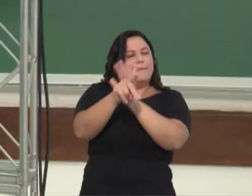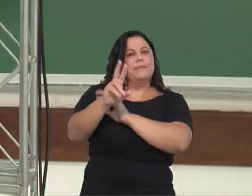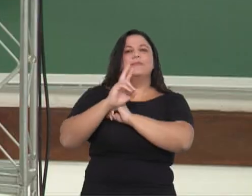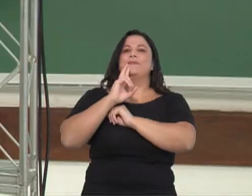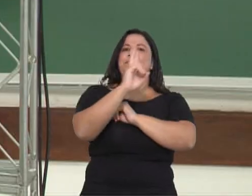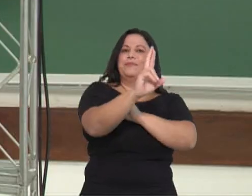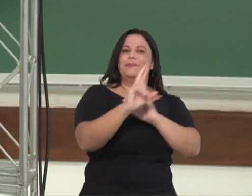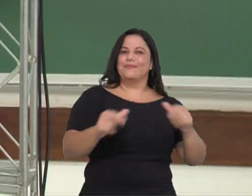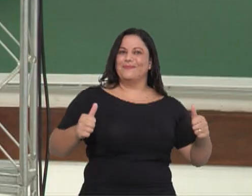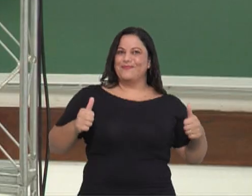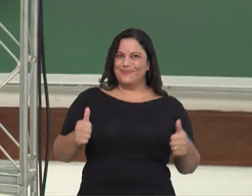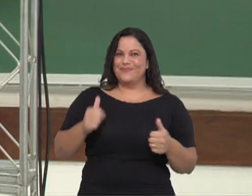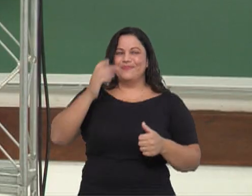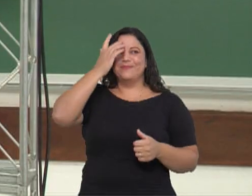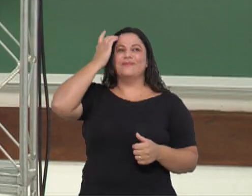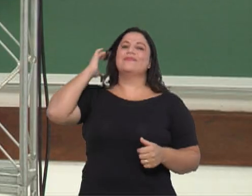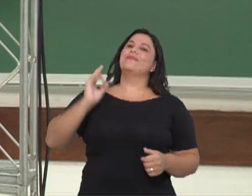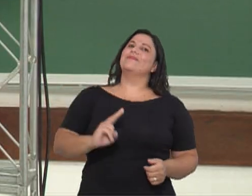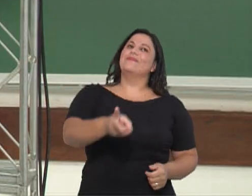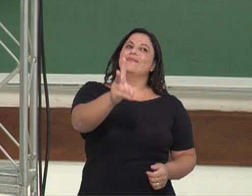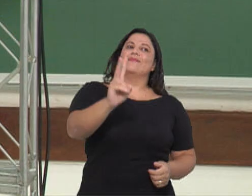responderem. Vamos em frente.